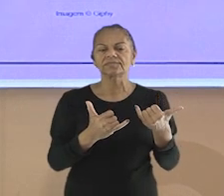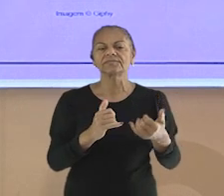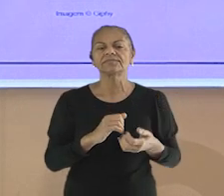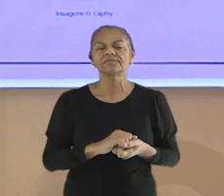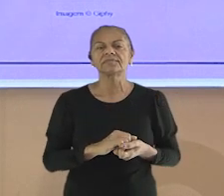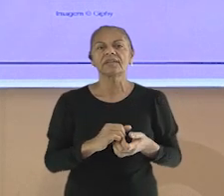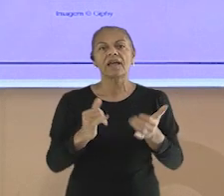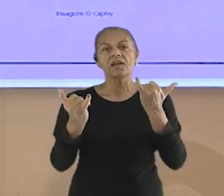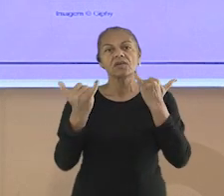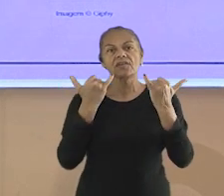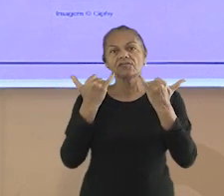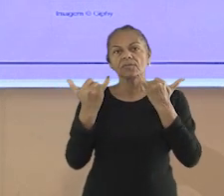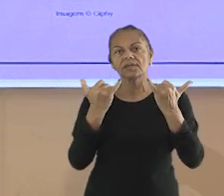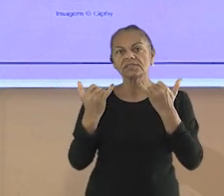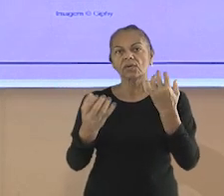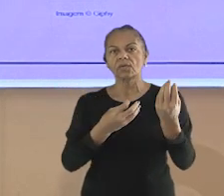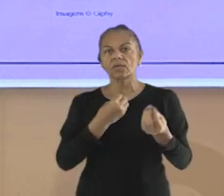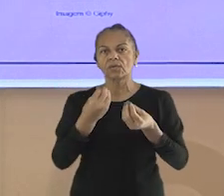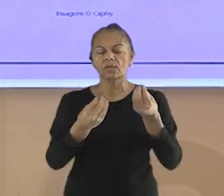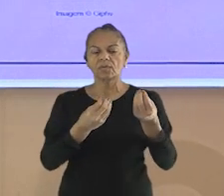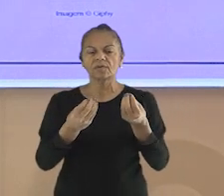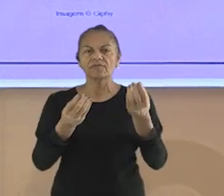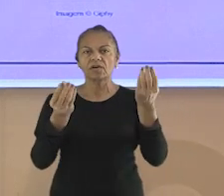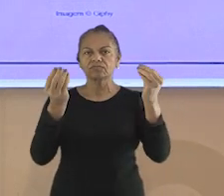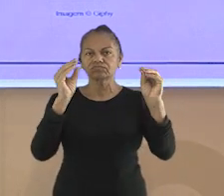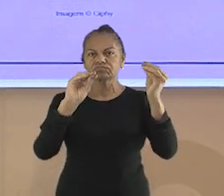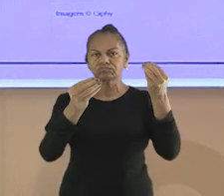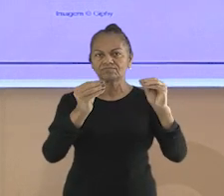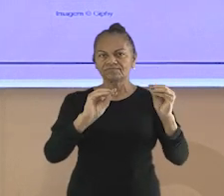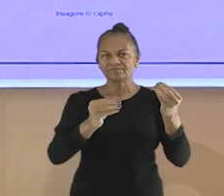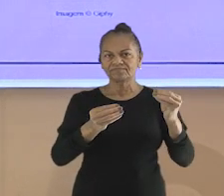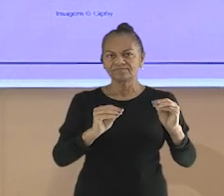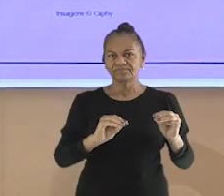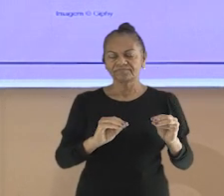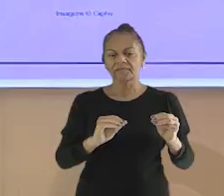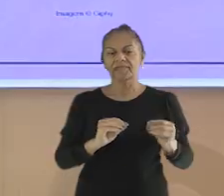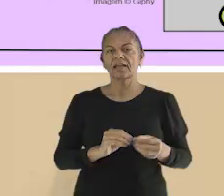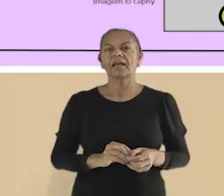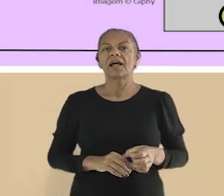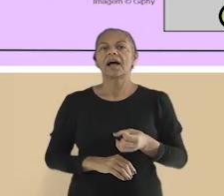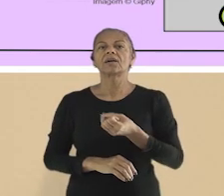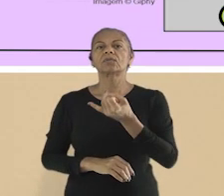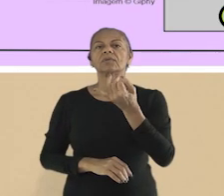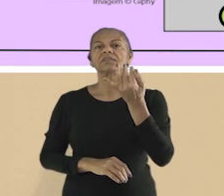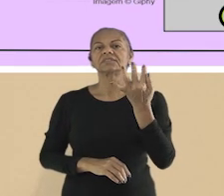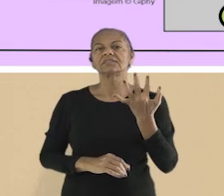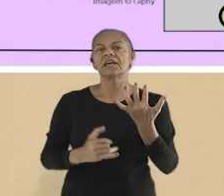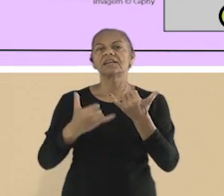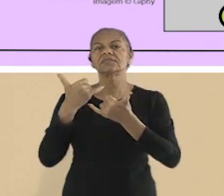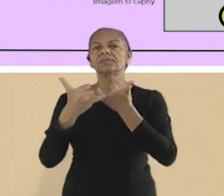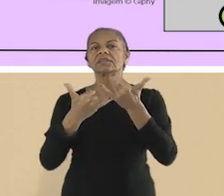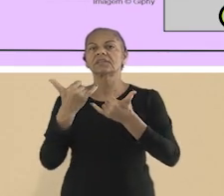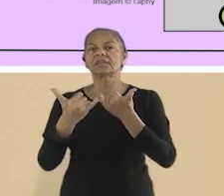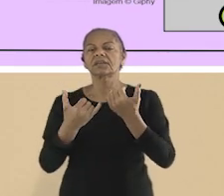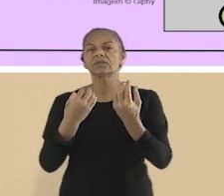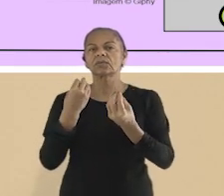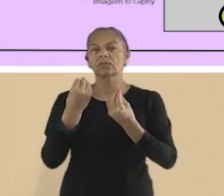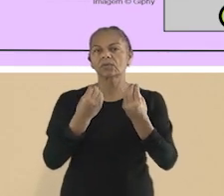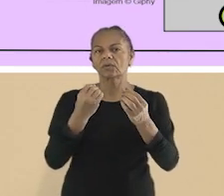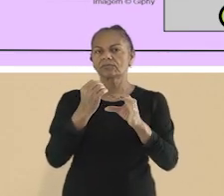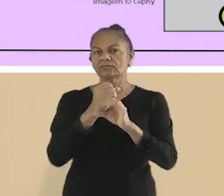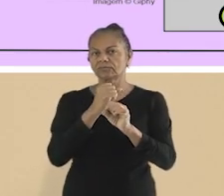que nós construímos a nossa tabela, nós podemos completá-la com as informações. Agora, então, nós vamos colocar